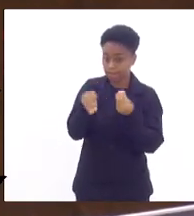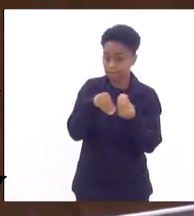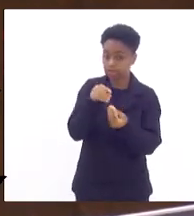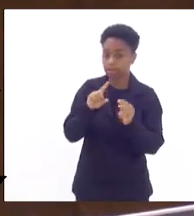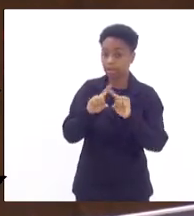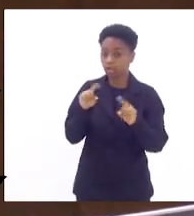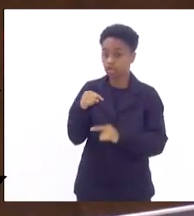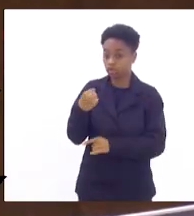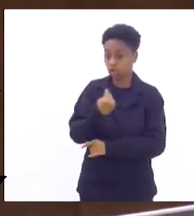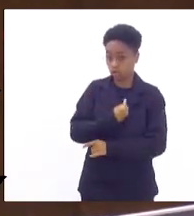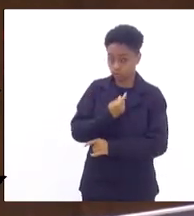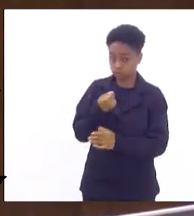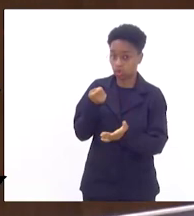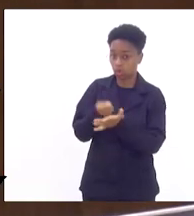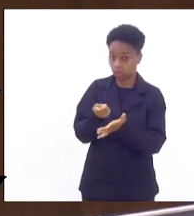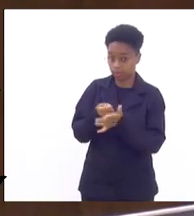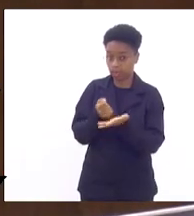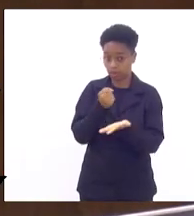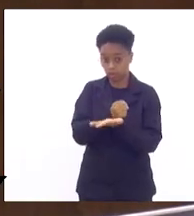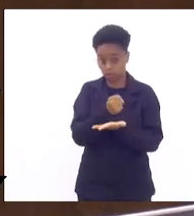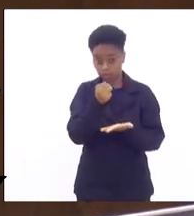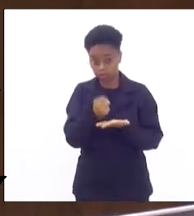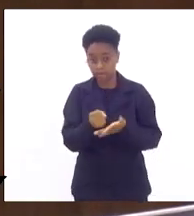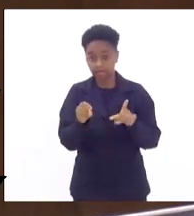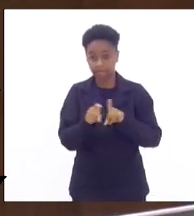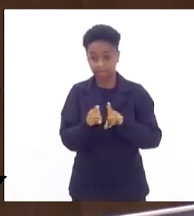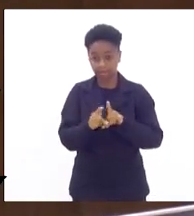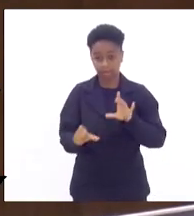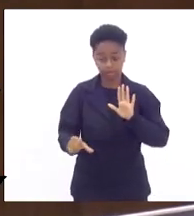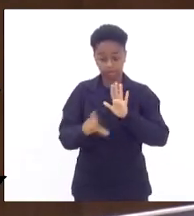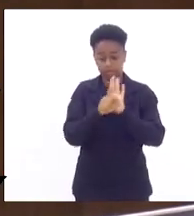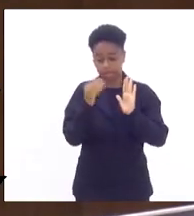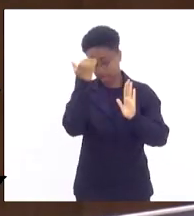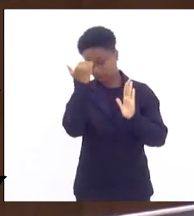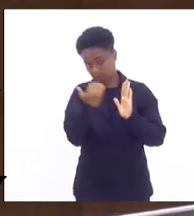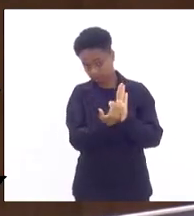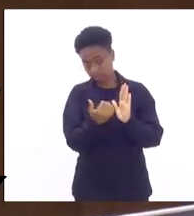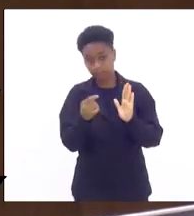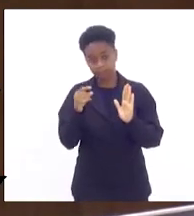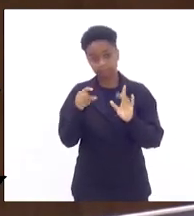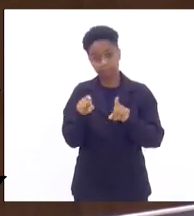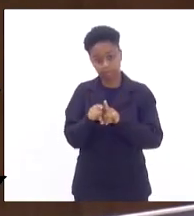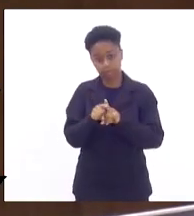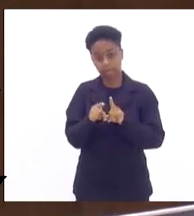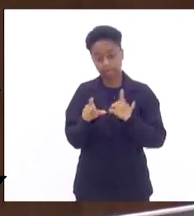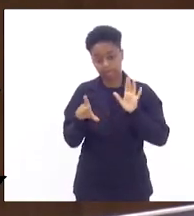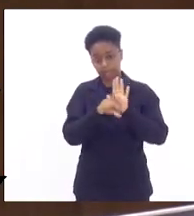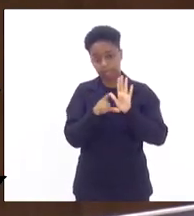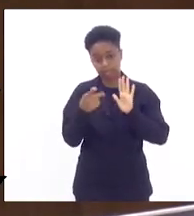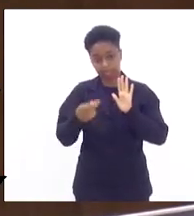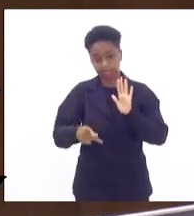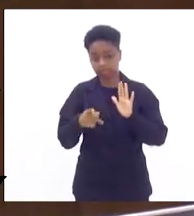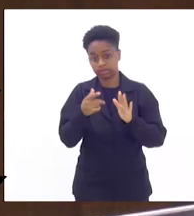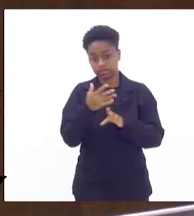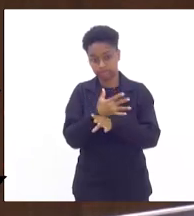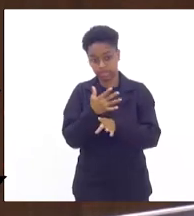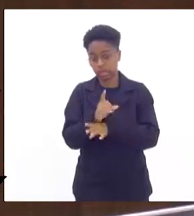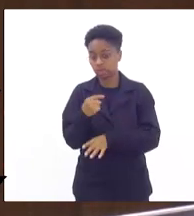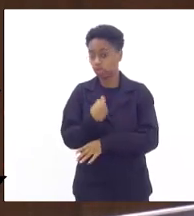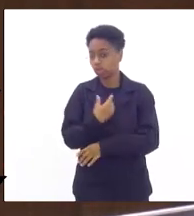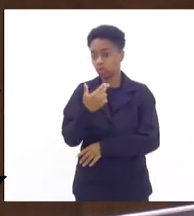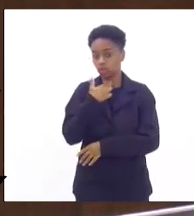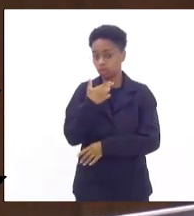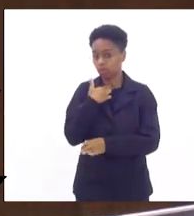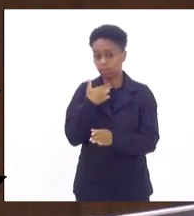por obrigação contratual e pela legislação, inclusive a legislação municipal, não podemos